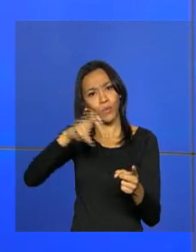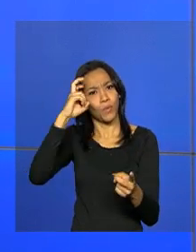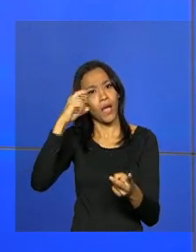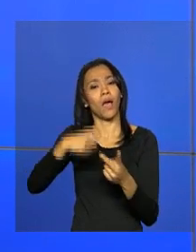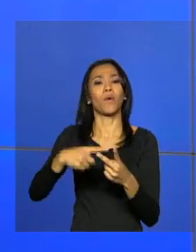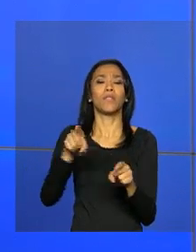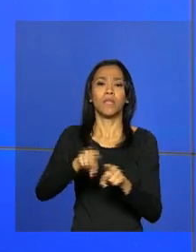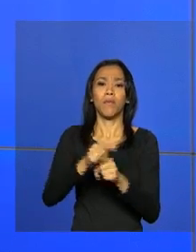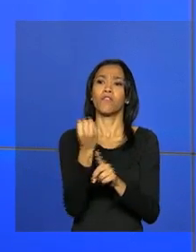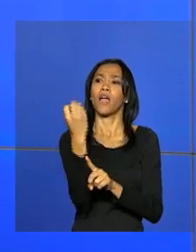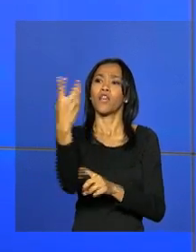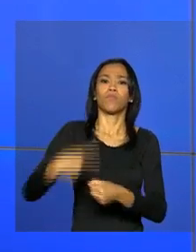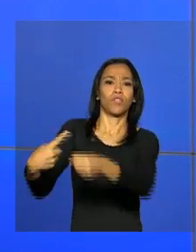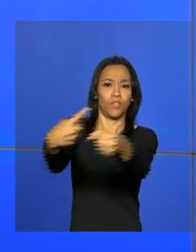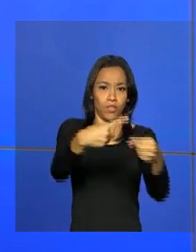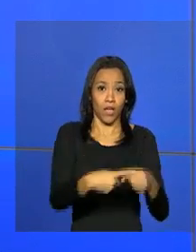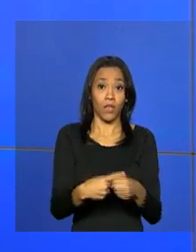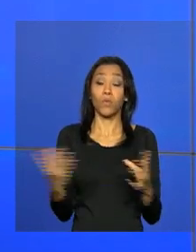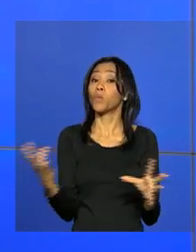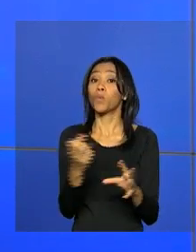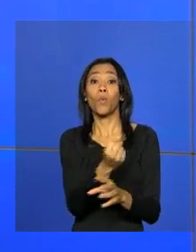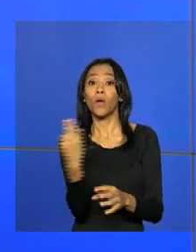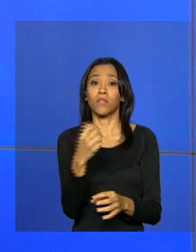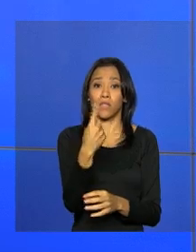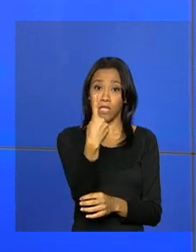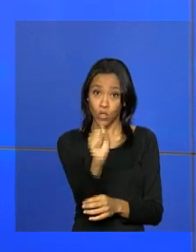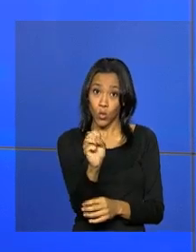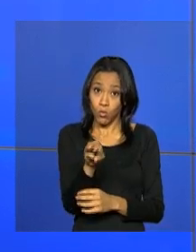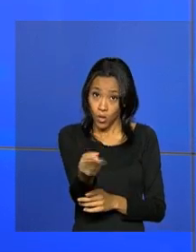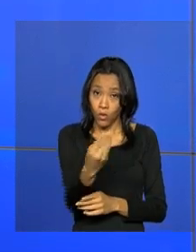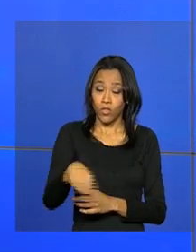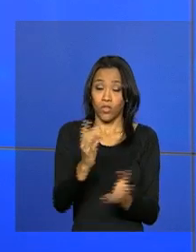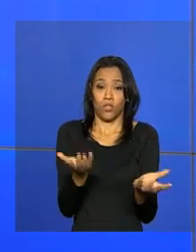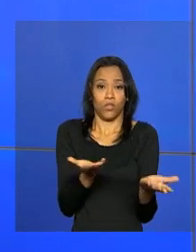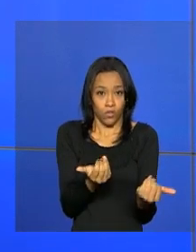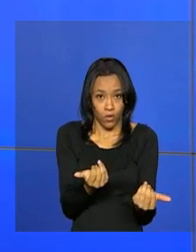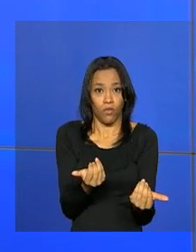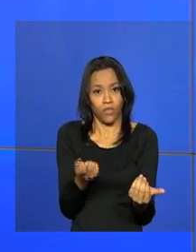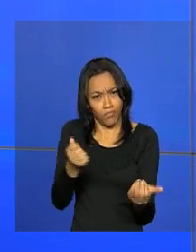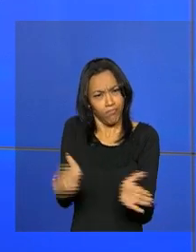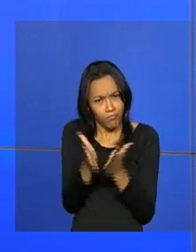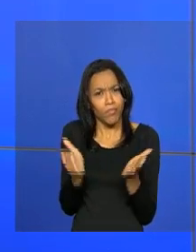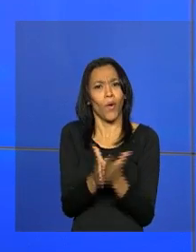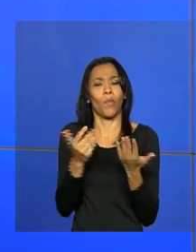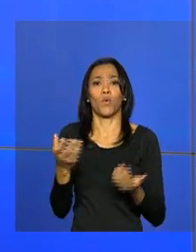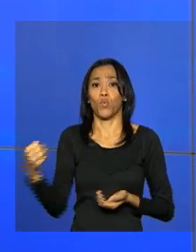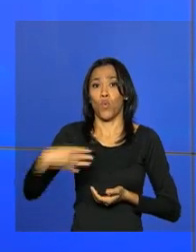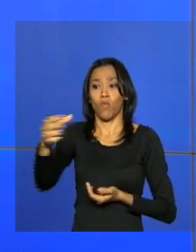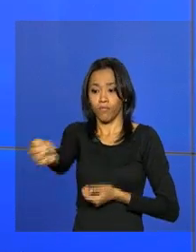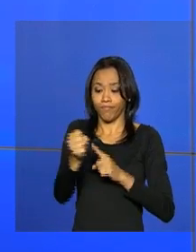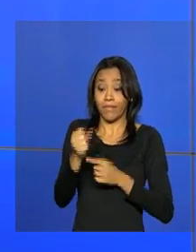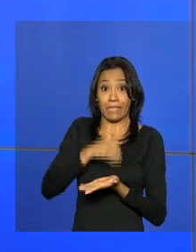passagem interestadual para cerca de 18 milhões de jovens de baixa renda. O novo secretário nacional da Juventude,